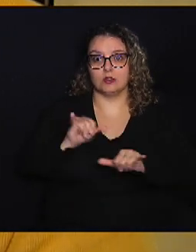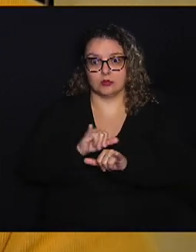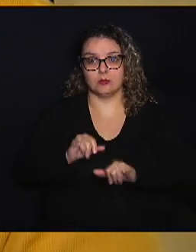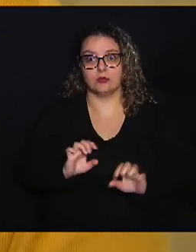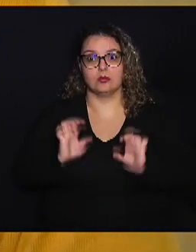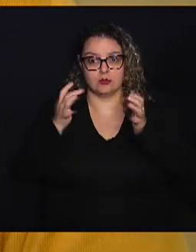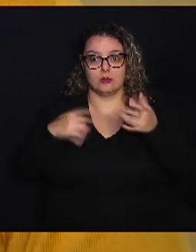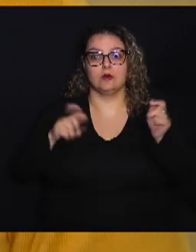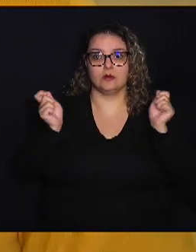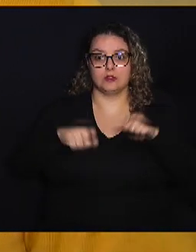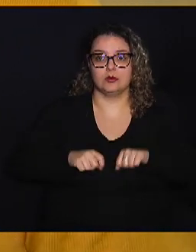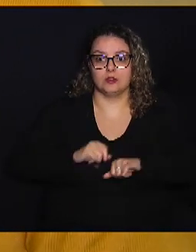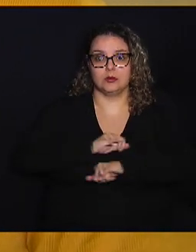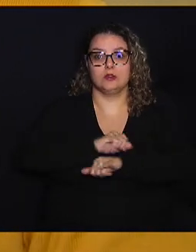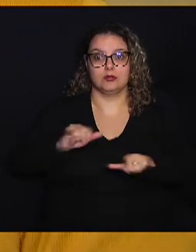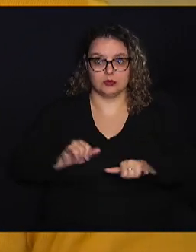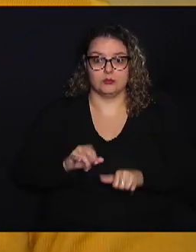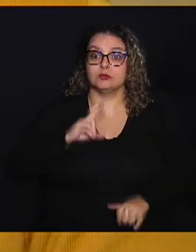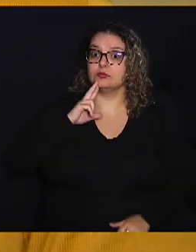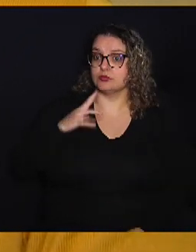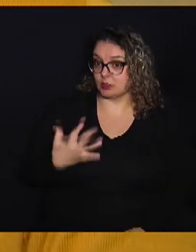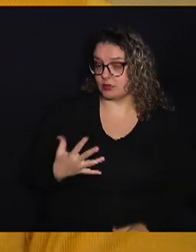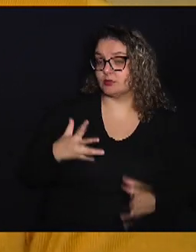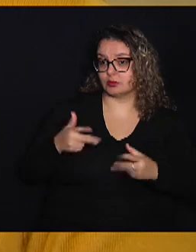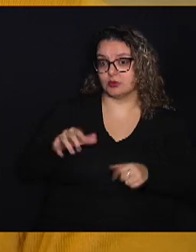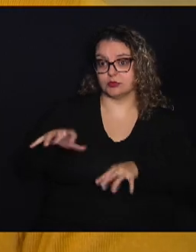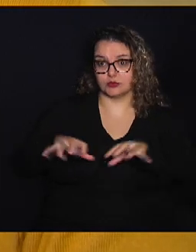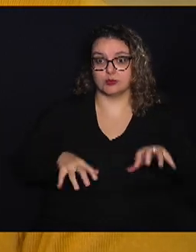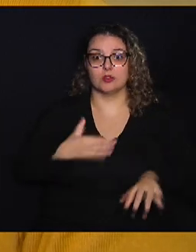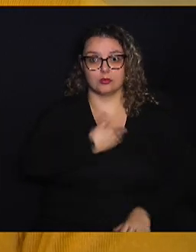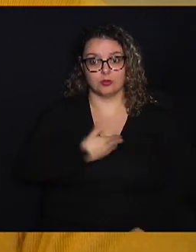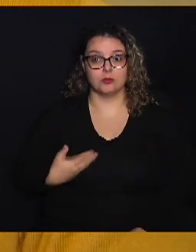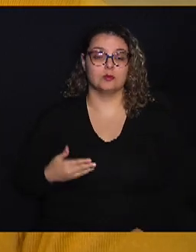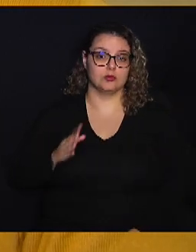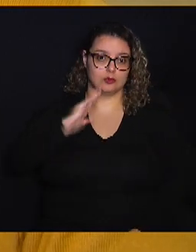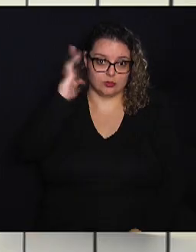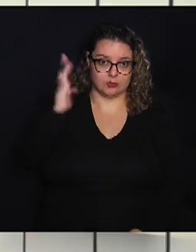de divulgação dos resultados de todos os órgãos públicos do país.